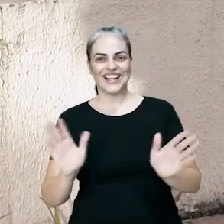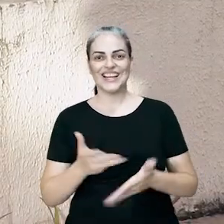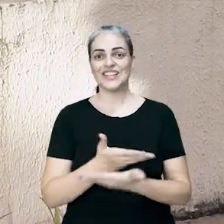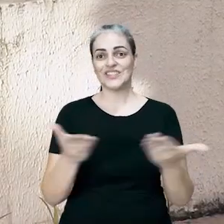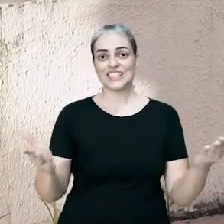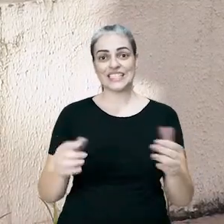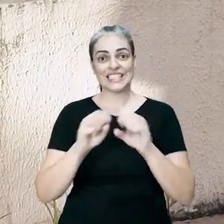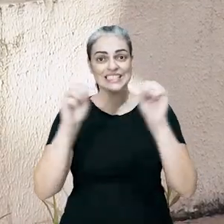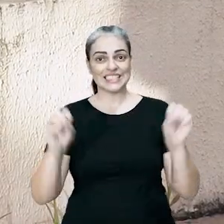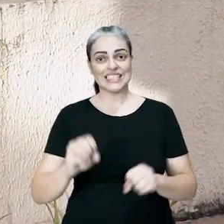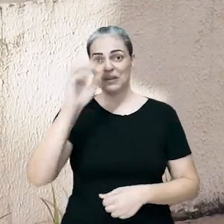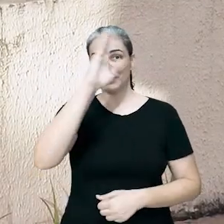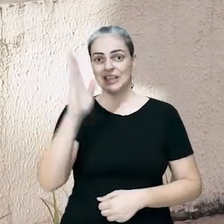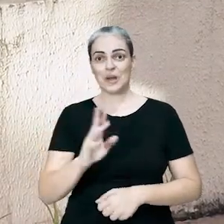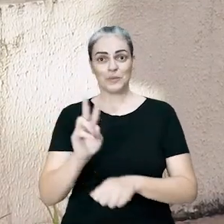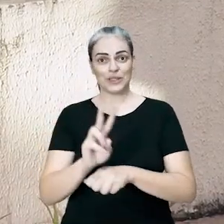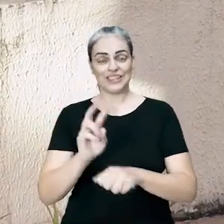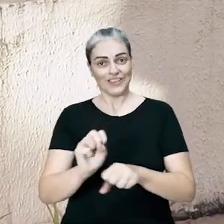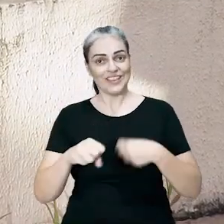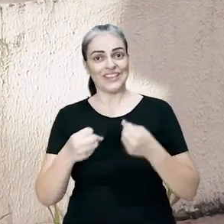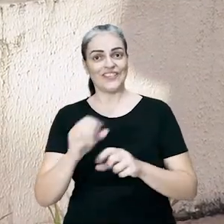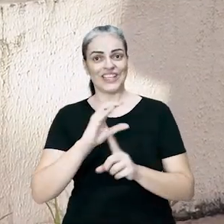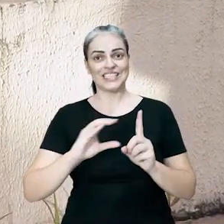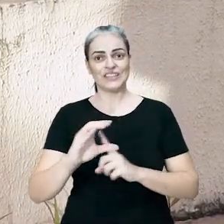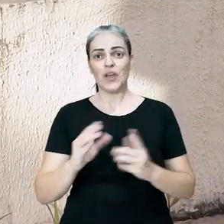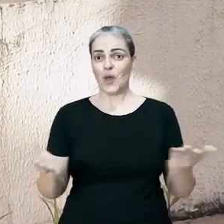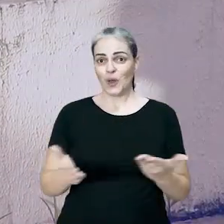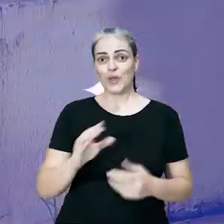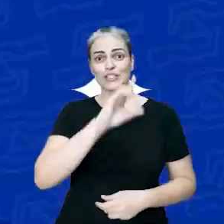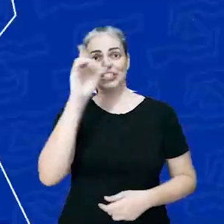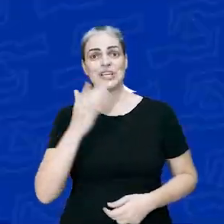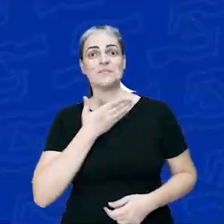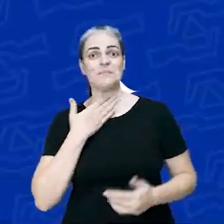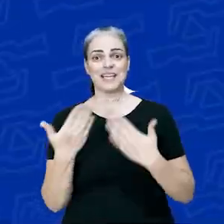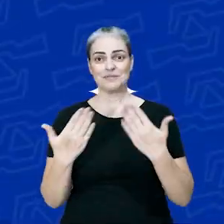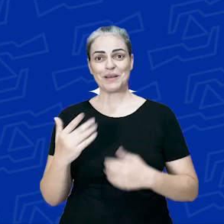Olá, Sistema Nacional de Proteção e Defesa Civil. Hoje é dia de bate-papo.